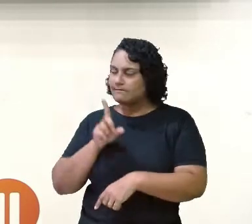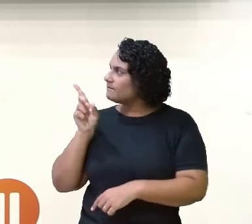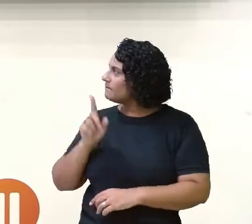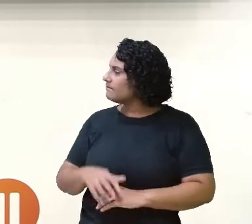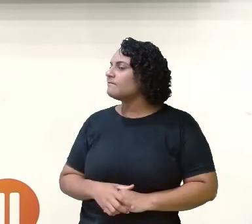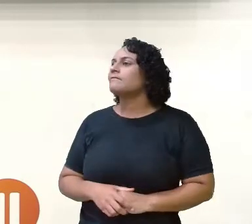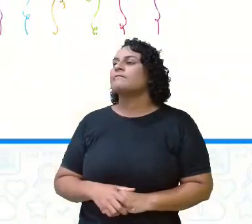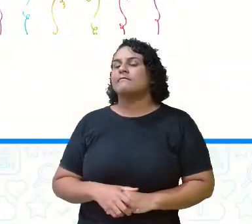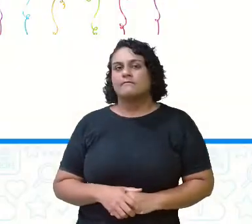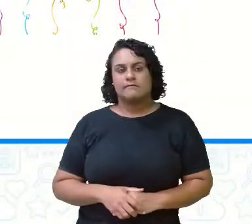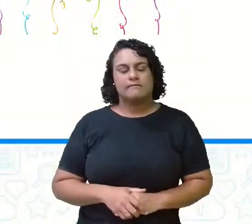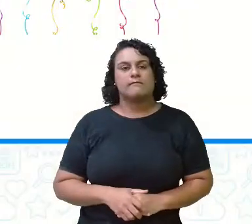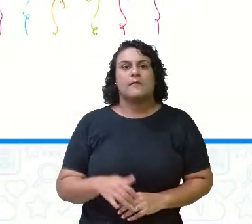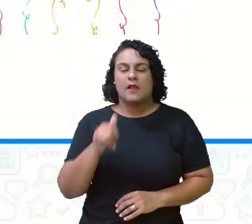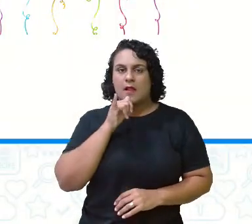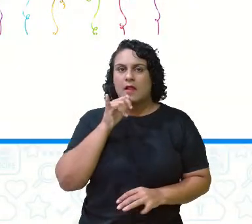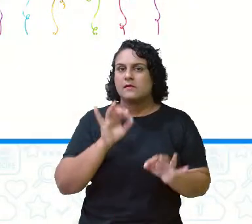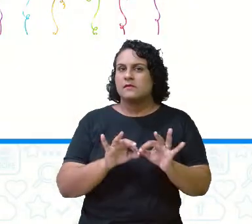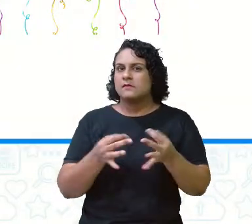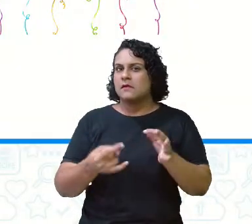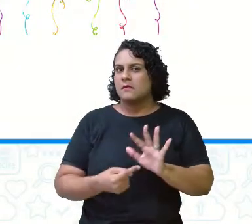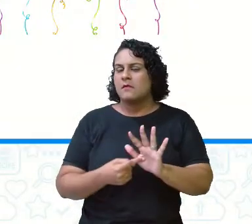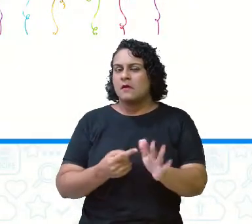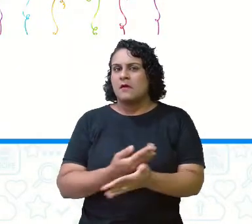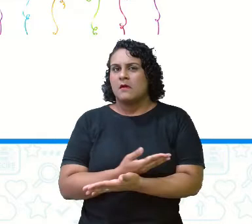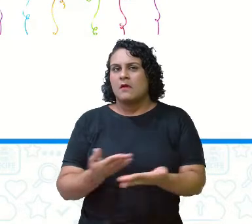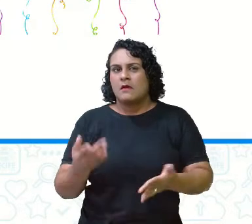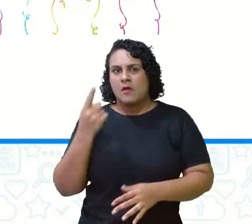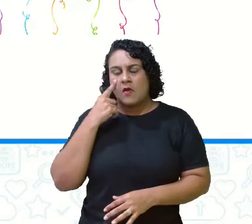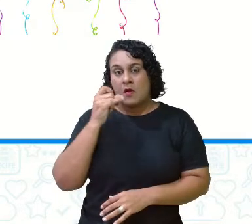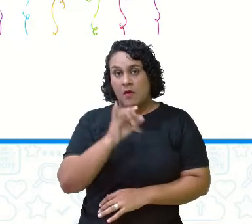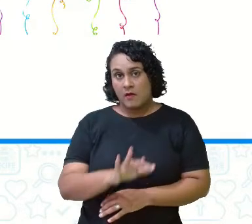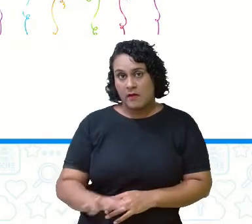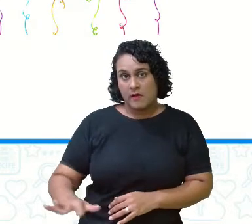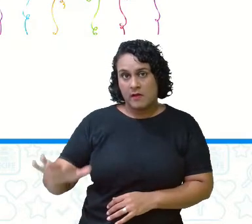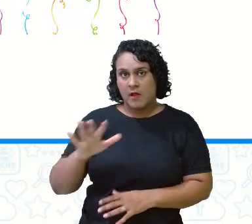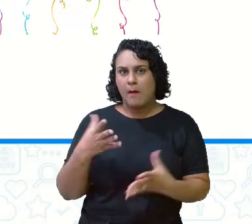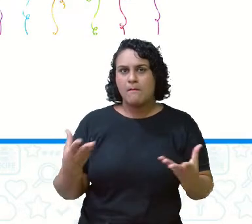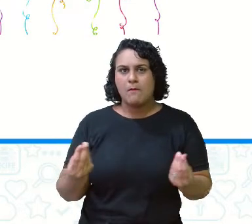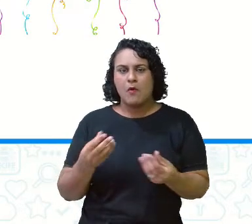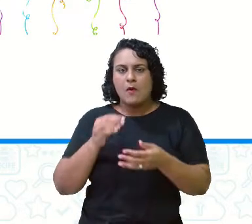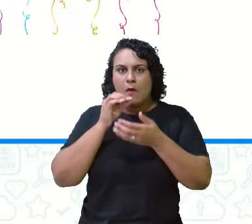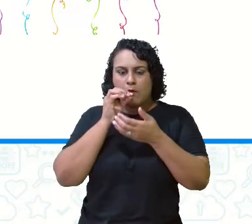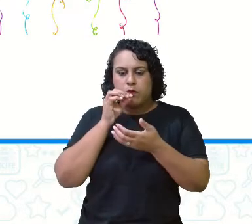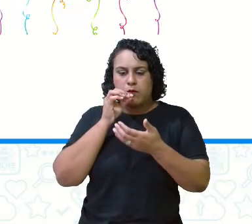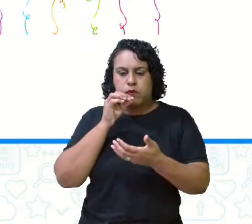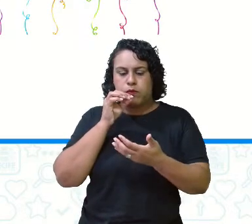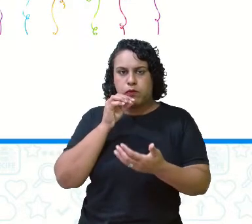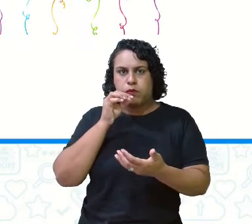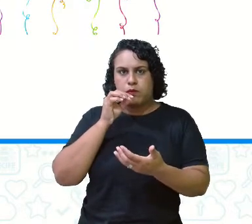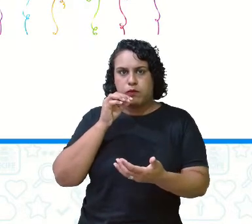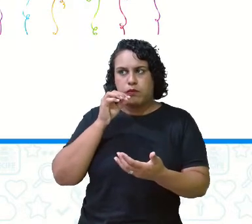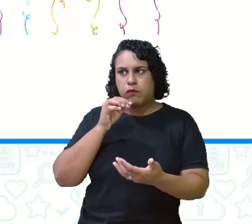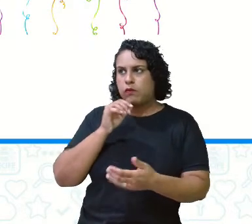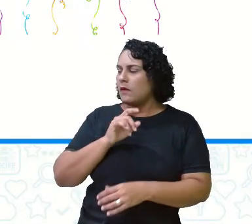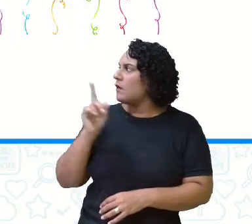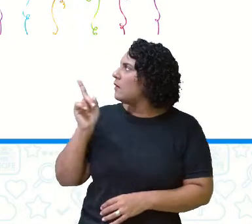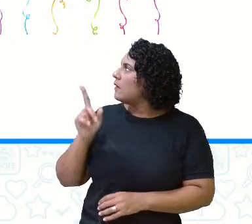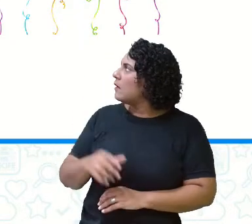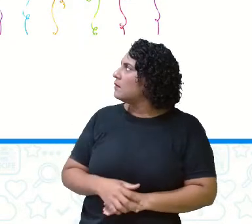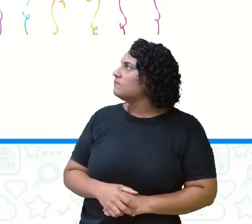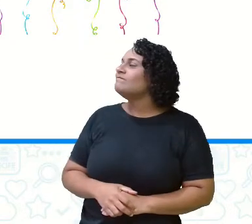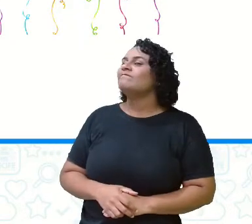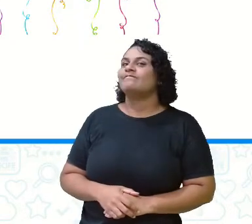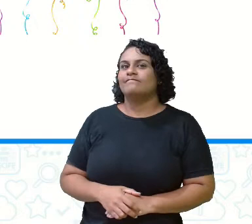Um exemplo simples que eu trouxe para vocês. Vejam na imagem muitos balões, né? Tem muitos balões aí.